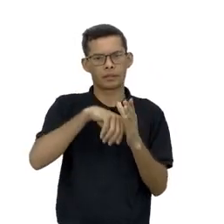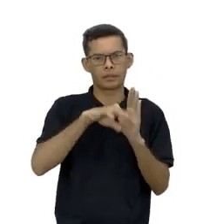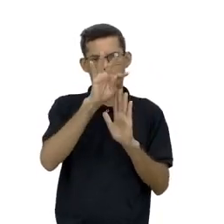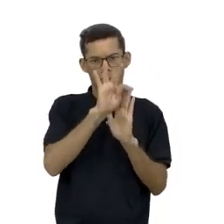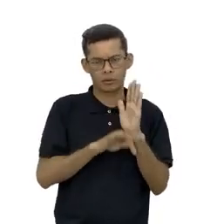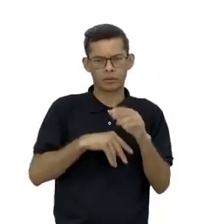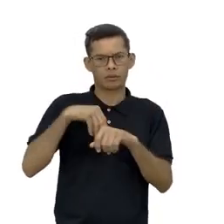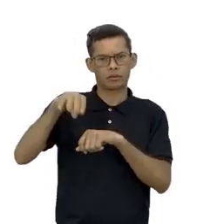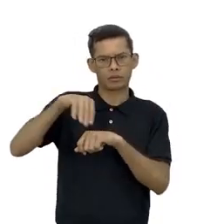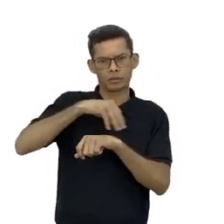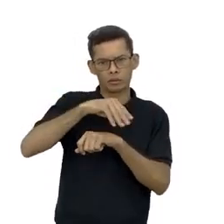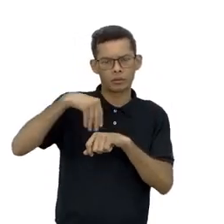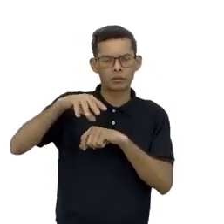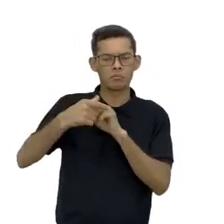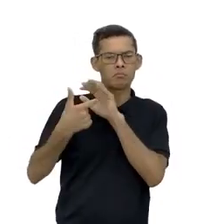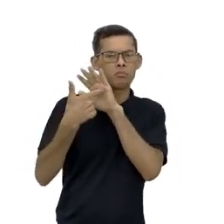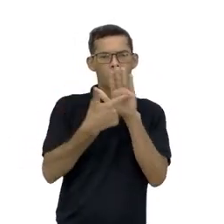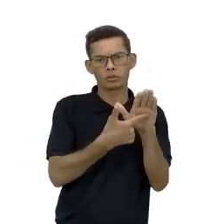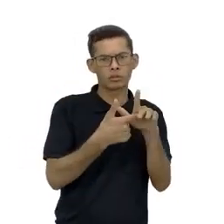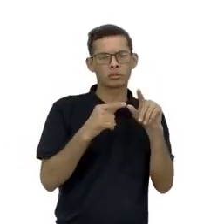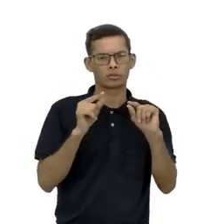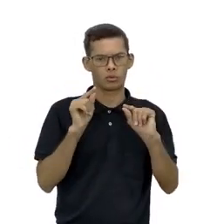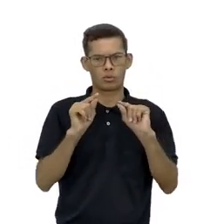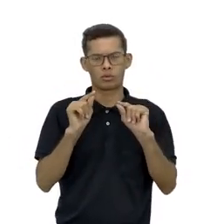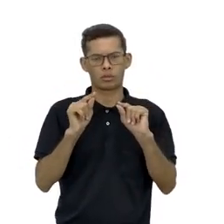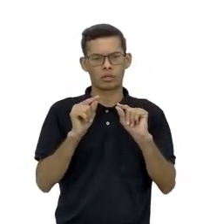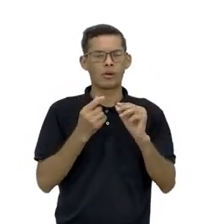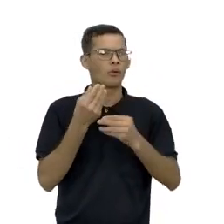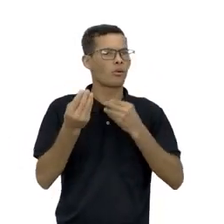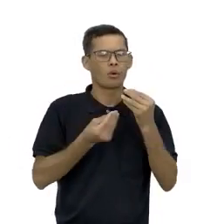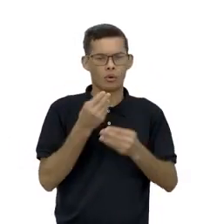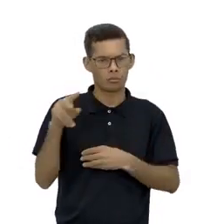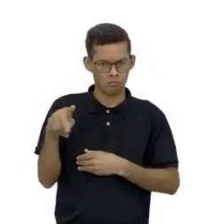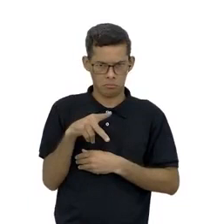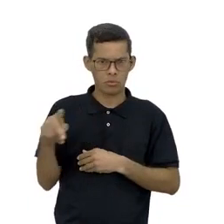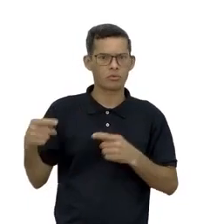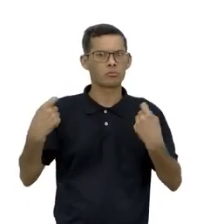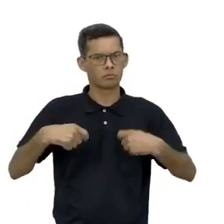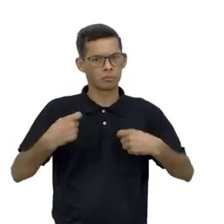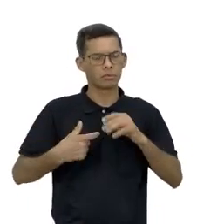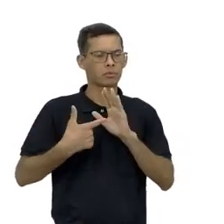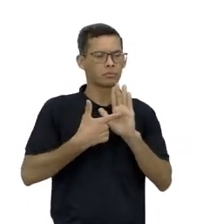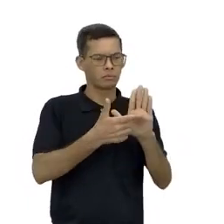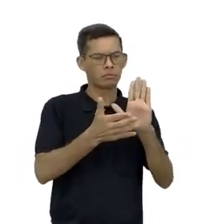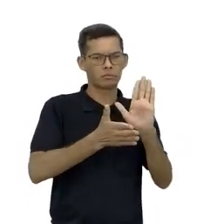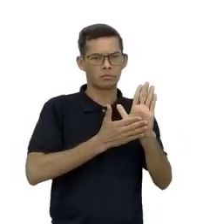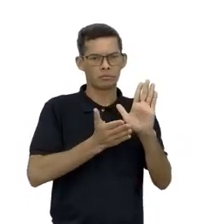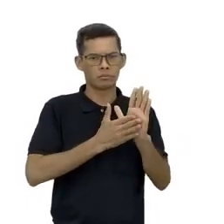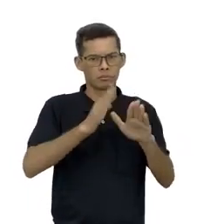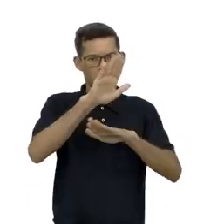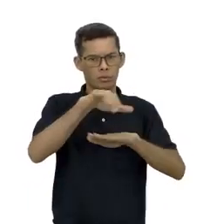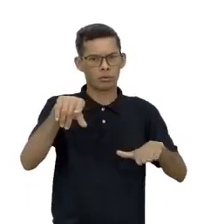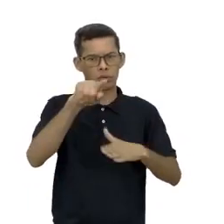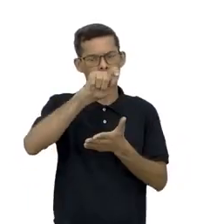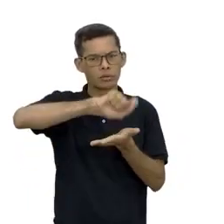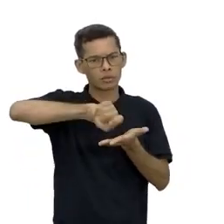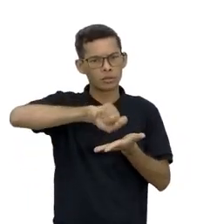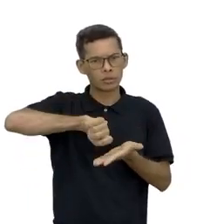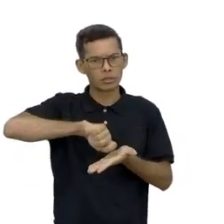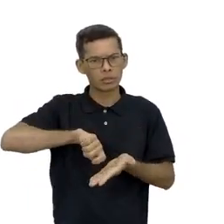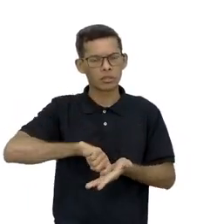instrucional, apresentando, né? O professor, ele deve propor que os estudantes escrevam